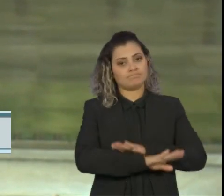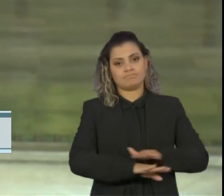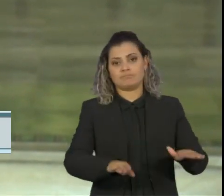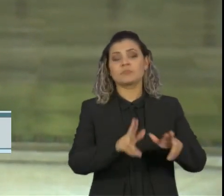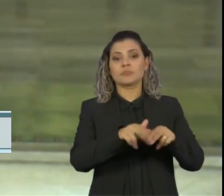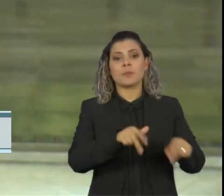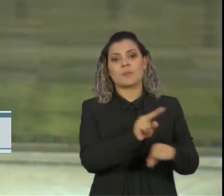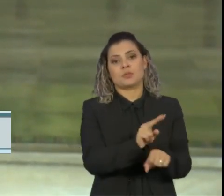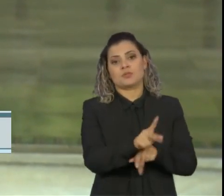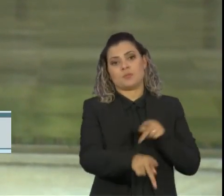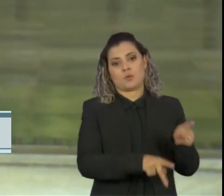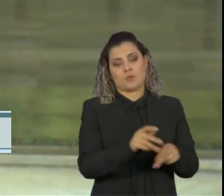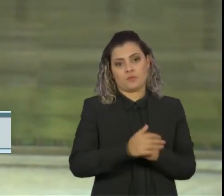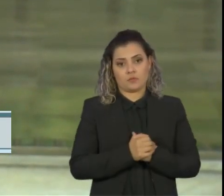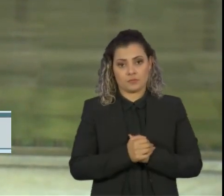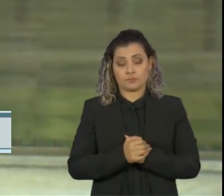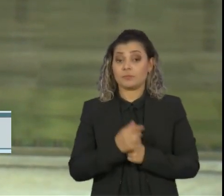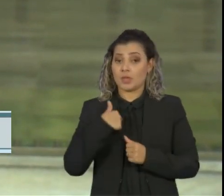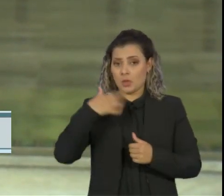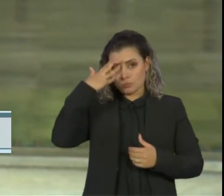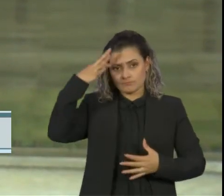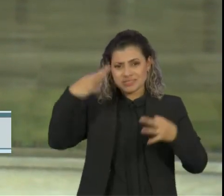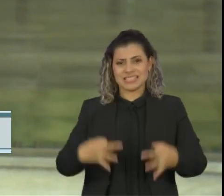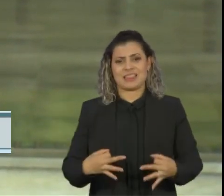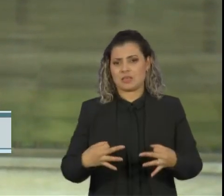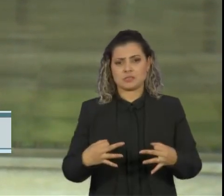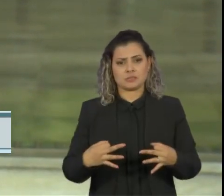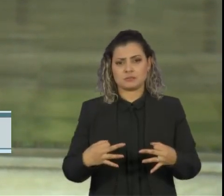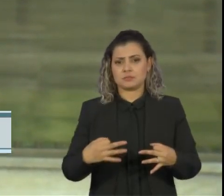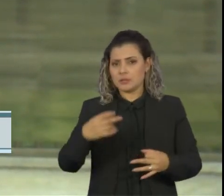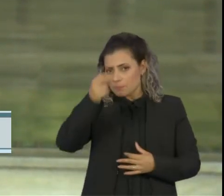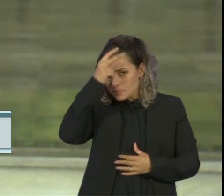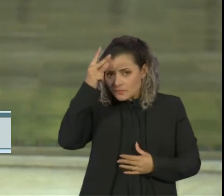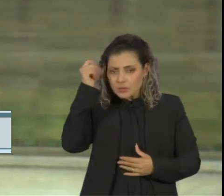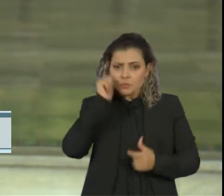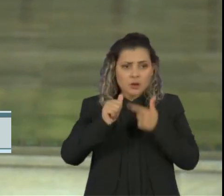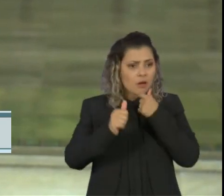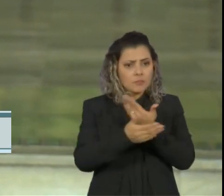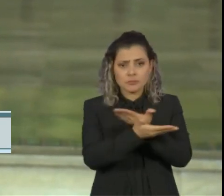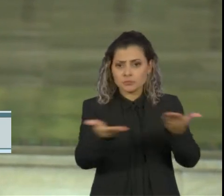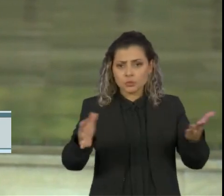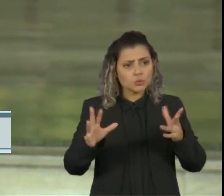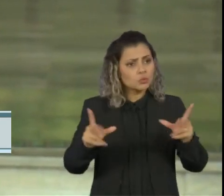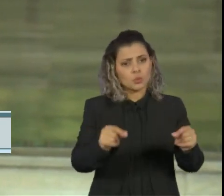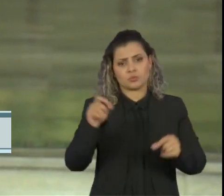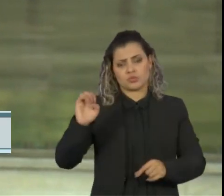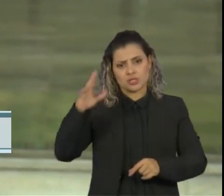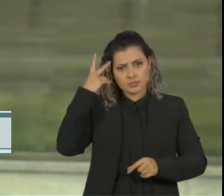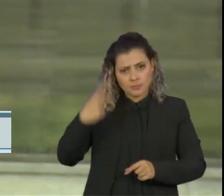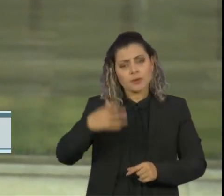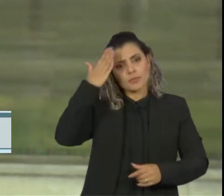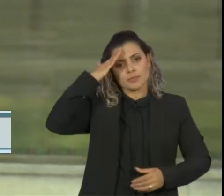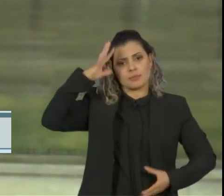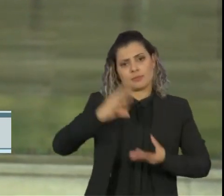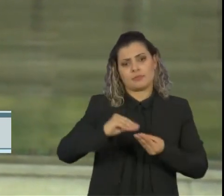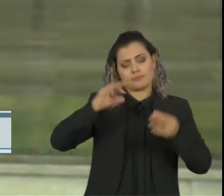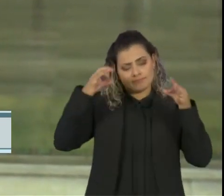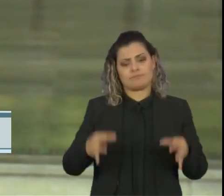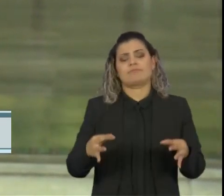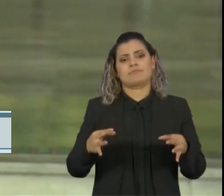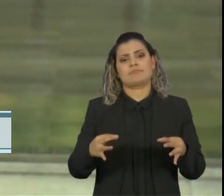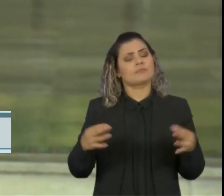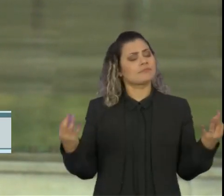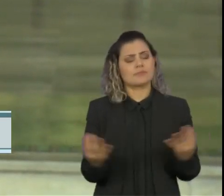as suas populações. Eu tenho absoluta convicção de que prefeitas e prefeitos saberão compreender isso de